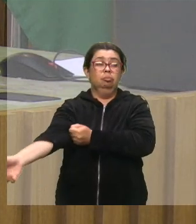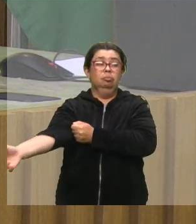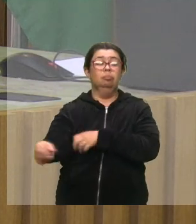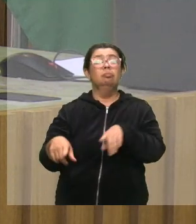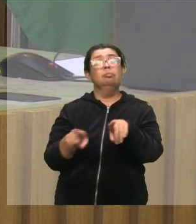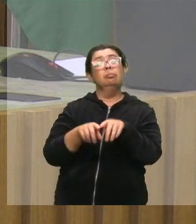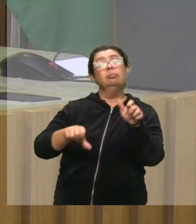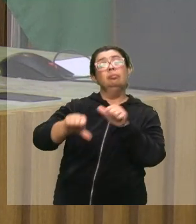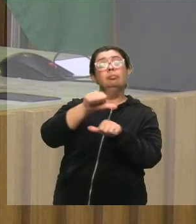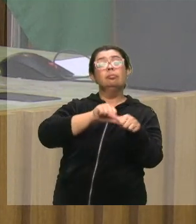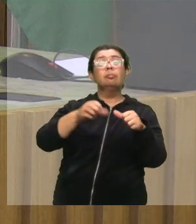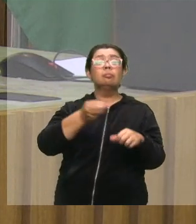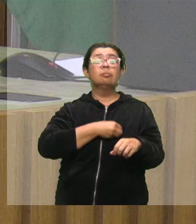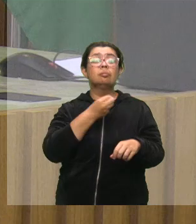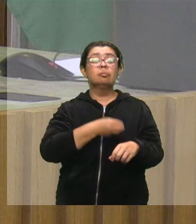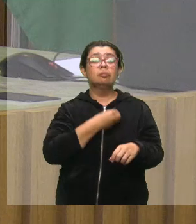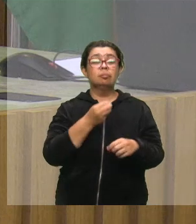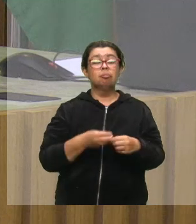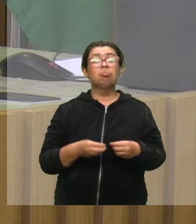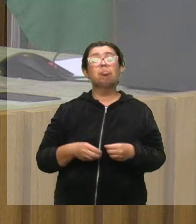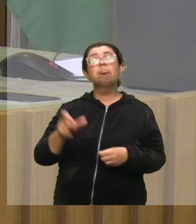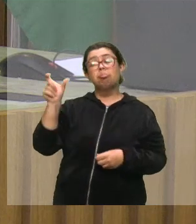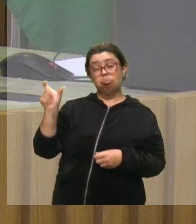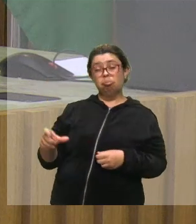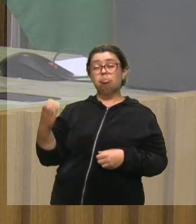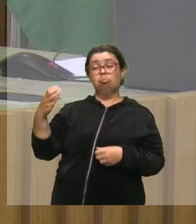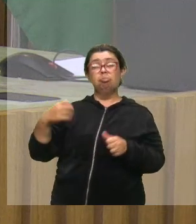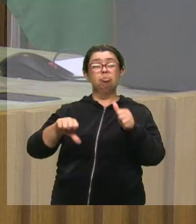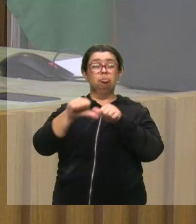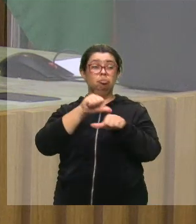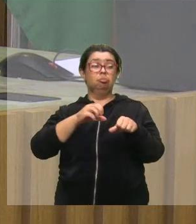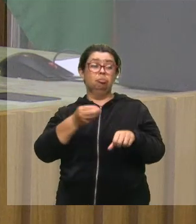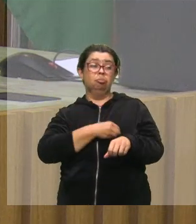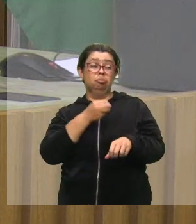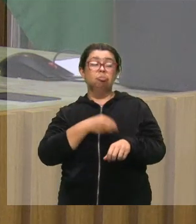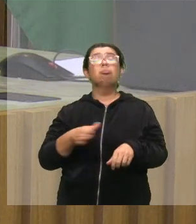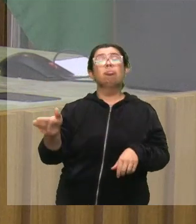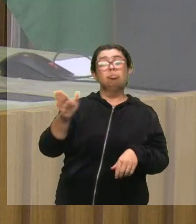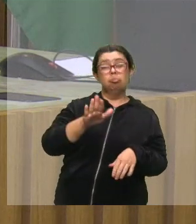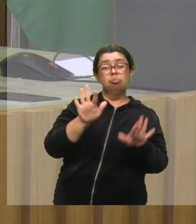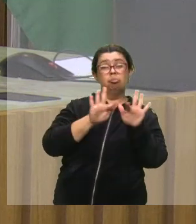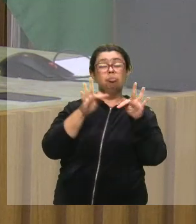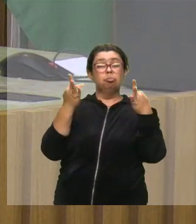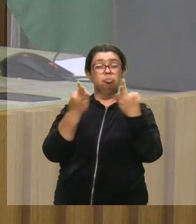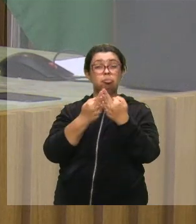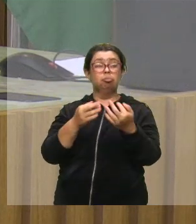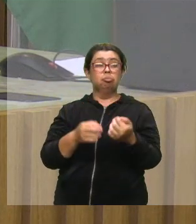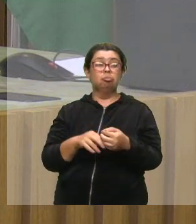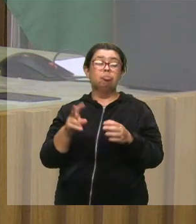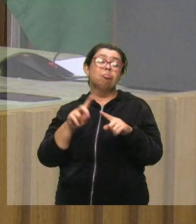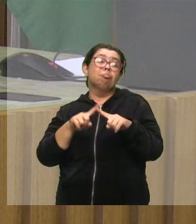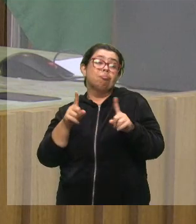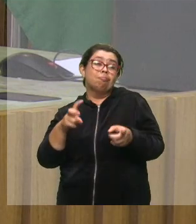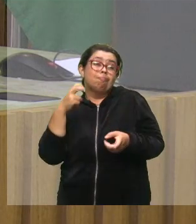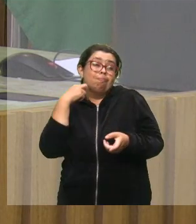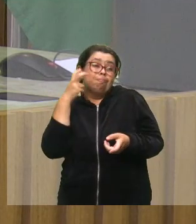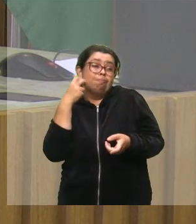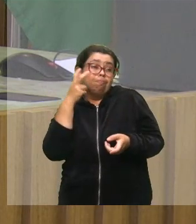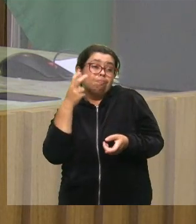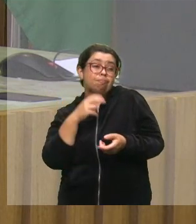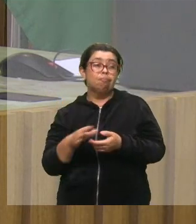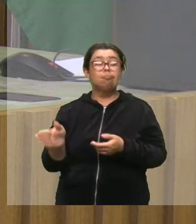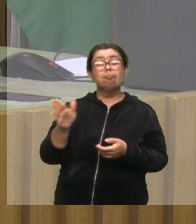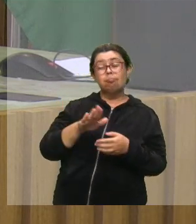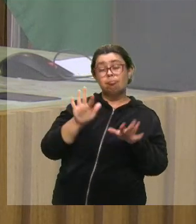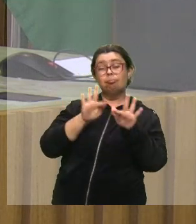vida dele? Muitos querem mudar de vida, querem voltar para a família, só que muitos têm vergonha de voltar para a